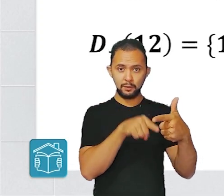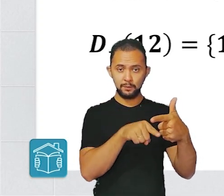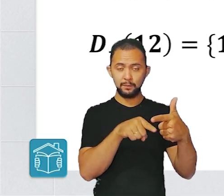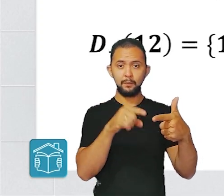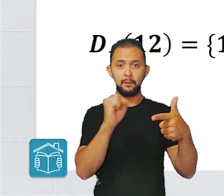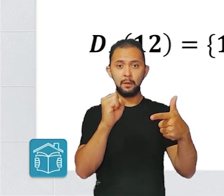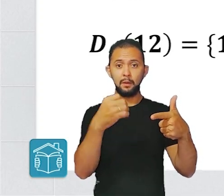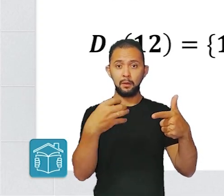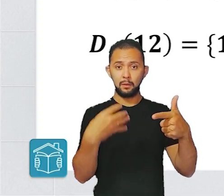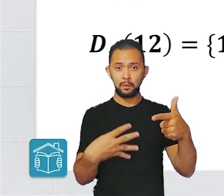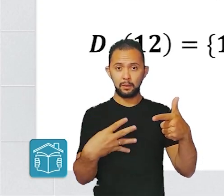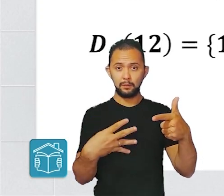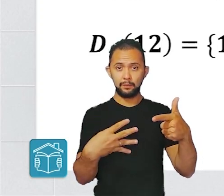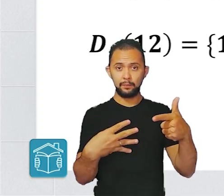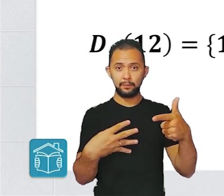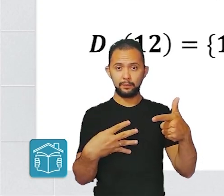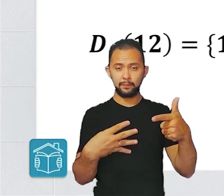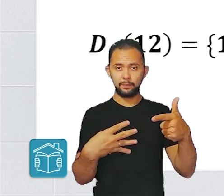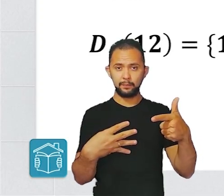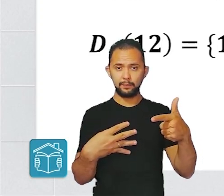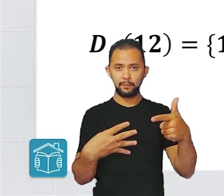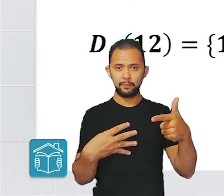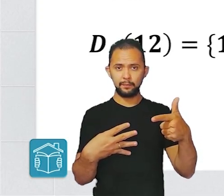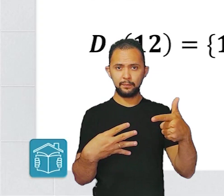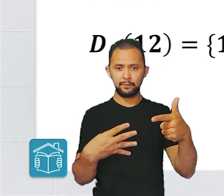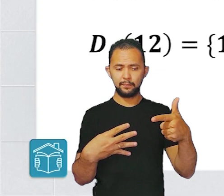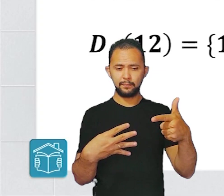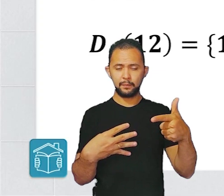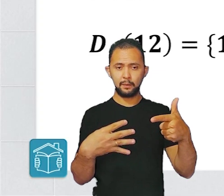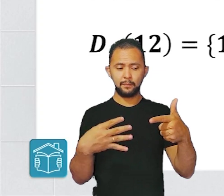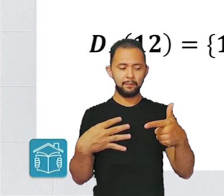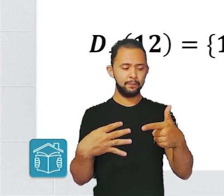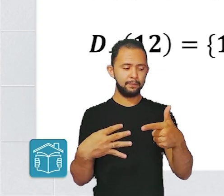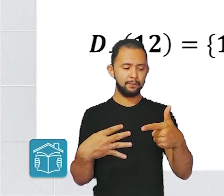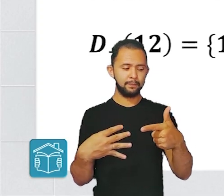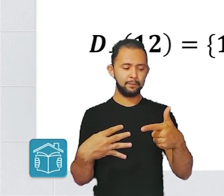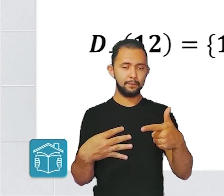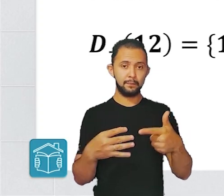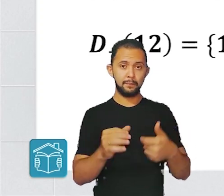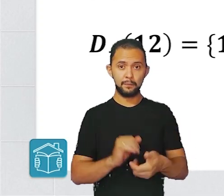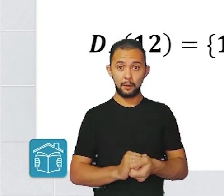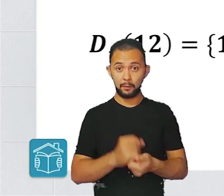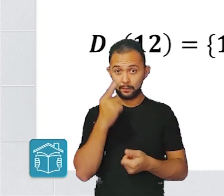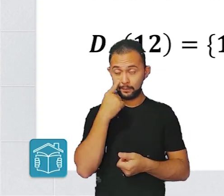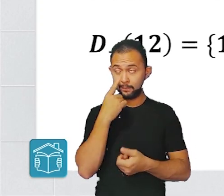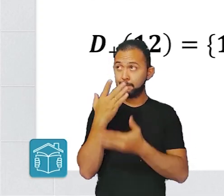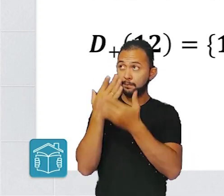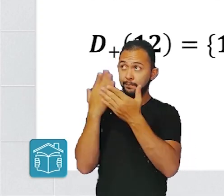igual a 4. Bom, então, deixa eu apagar aqui, porque...